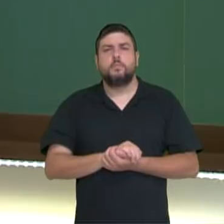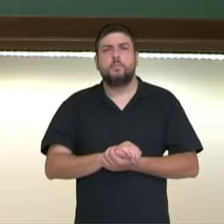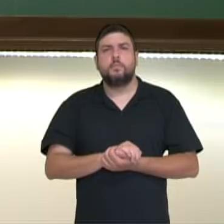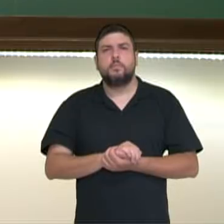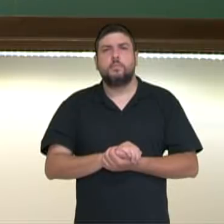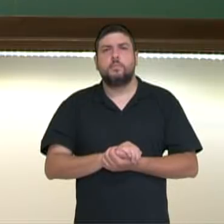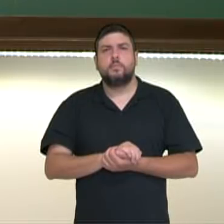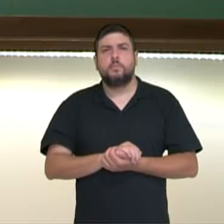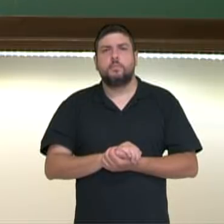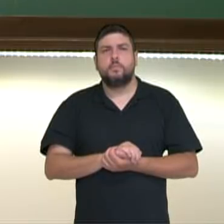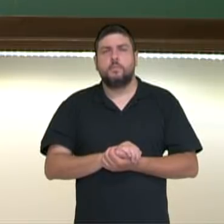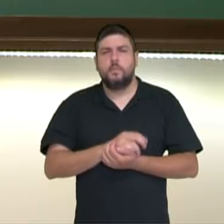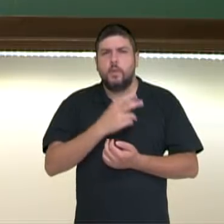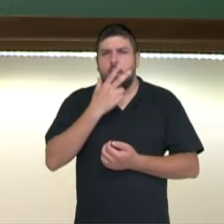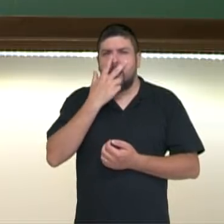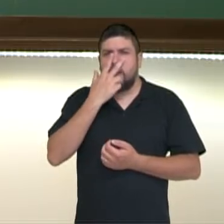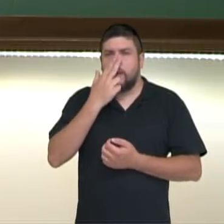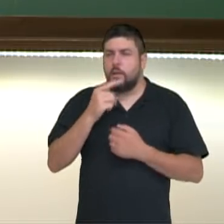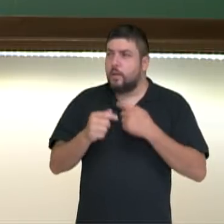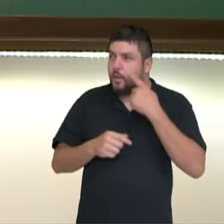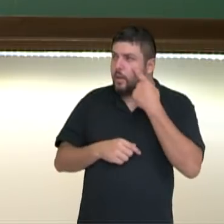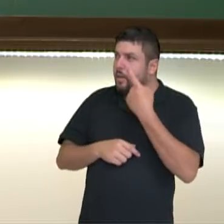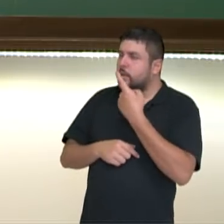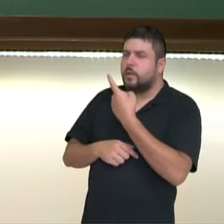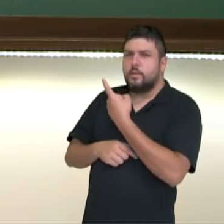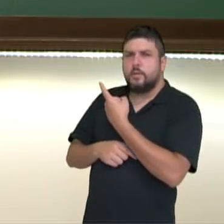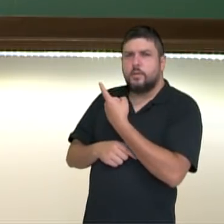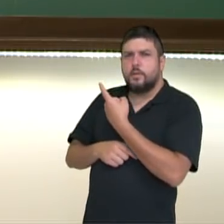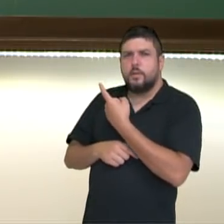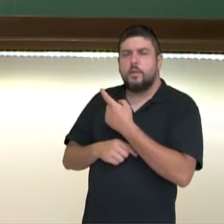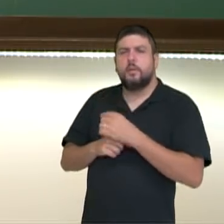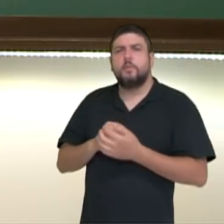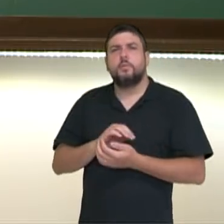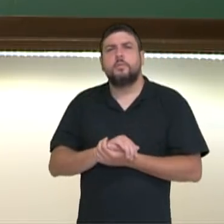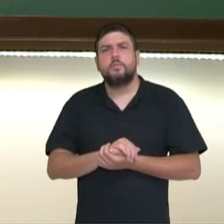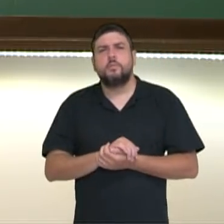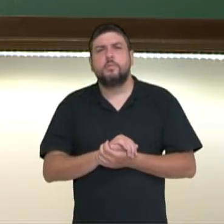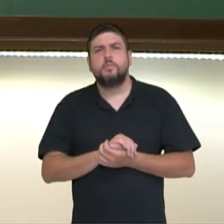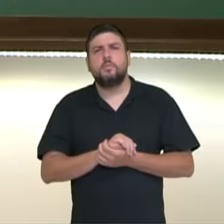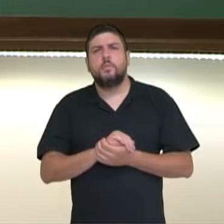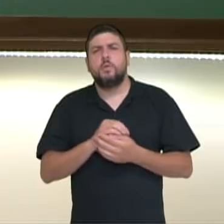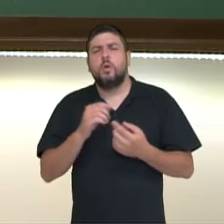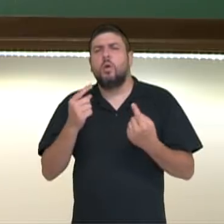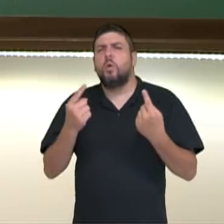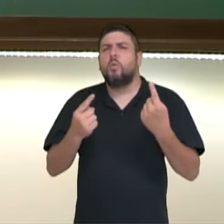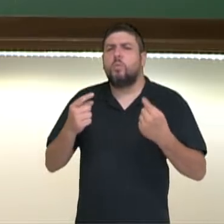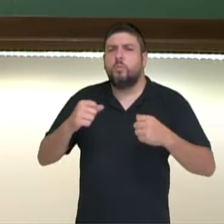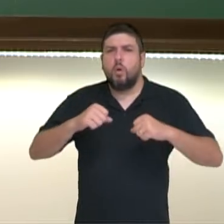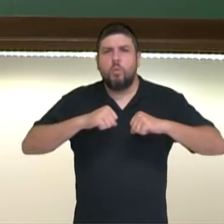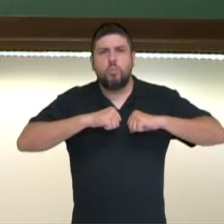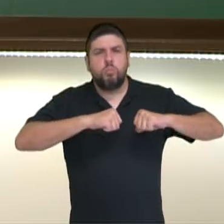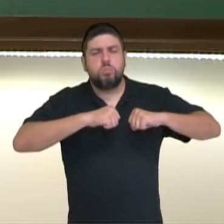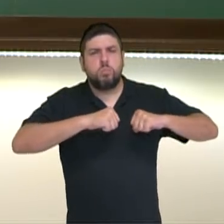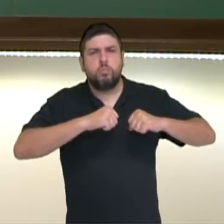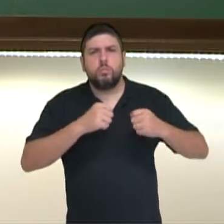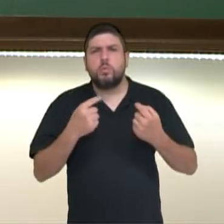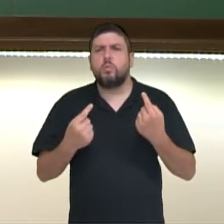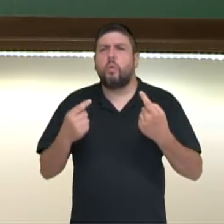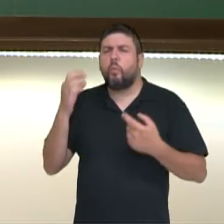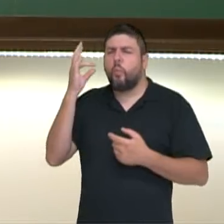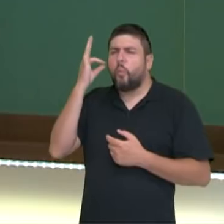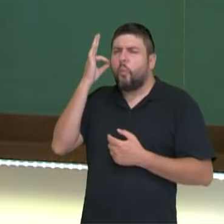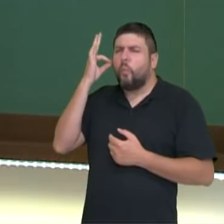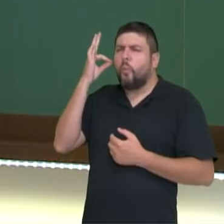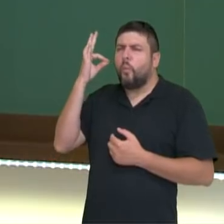Será que nesta imagem você consegue identificar quais são os sons agudos e quais são os graves?